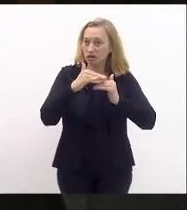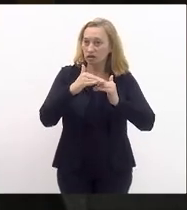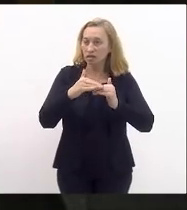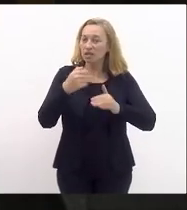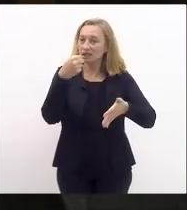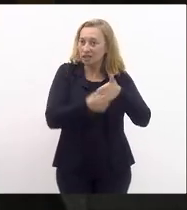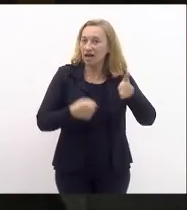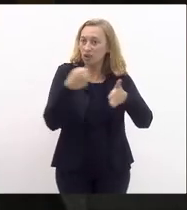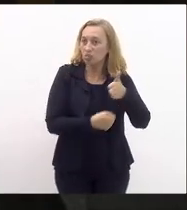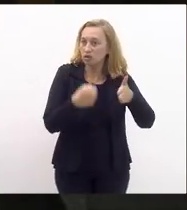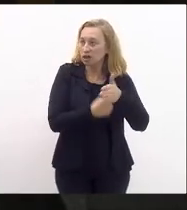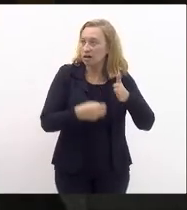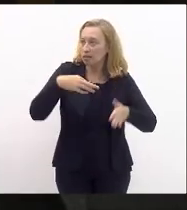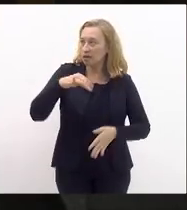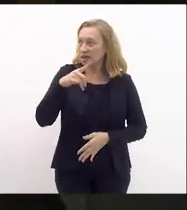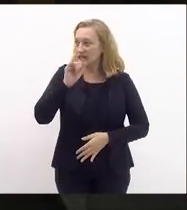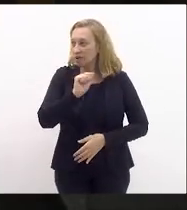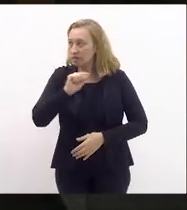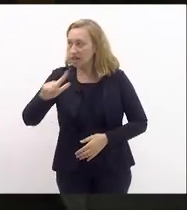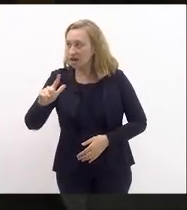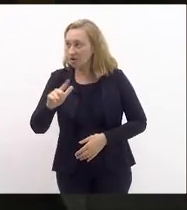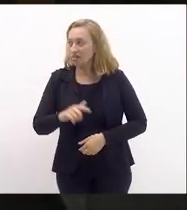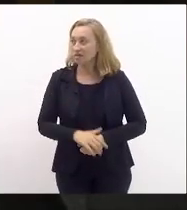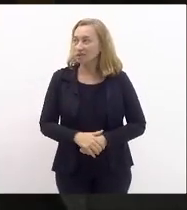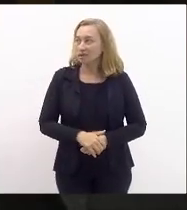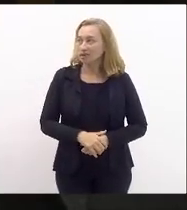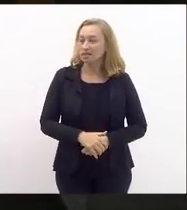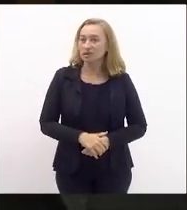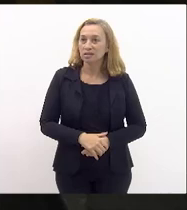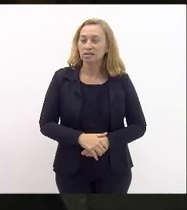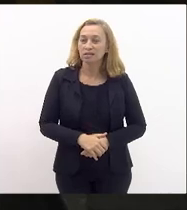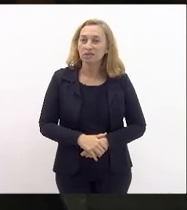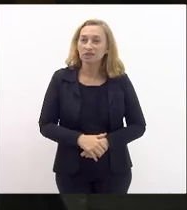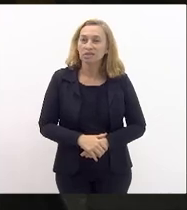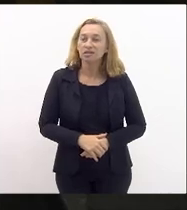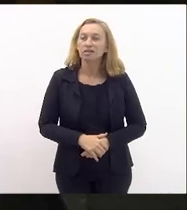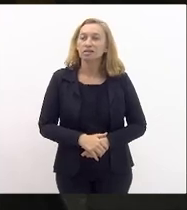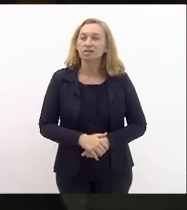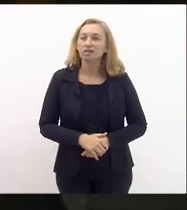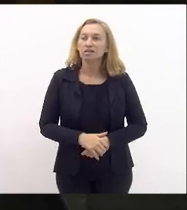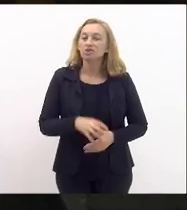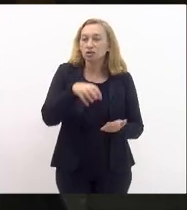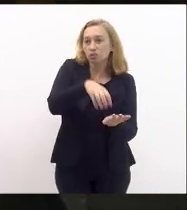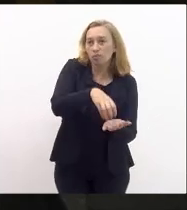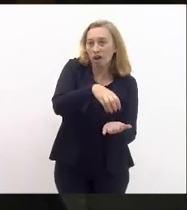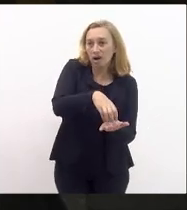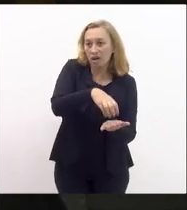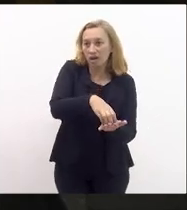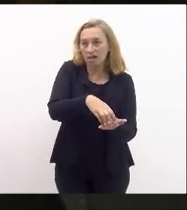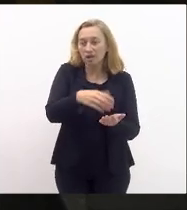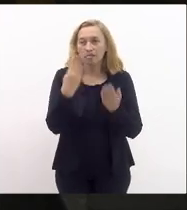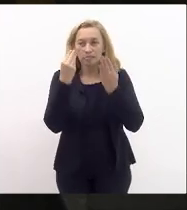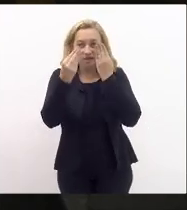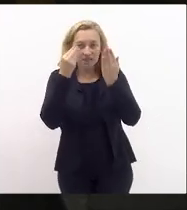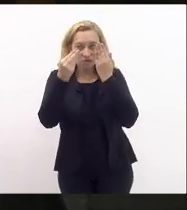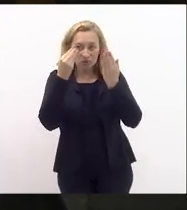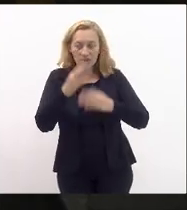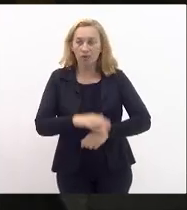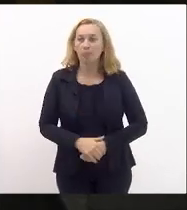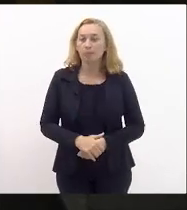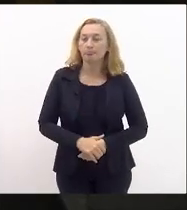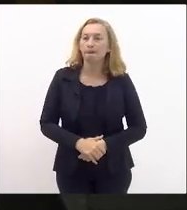luta antimanicomial, que se dá principalmente com a consolidação de uma rede de atenção psicossocial.